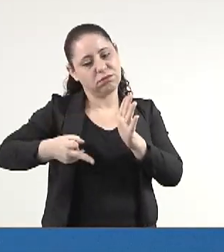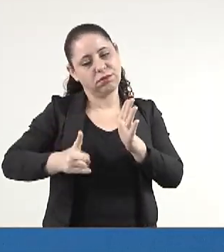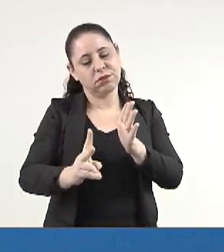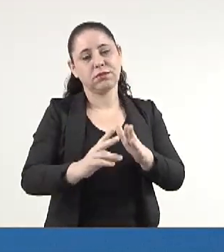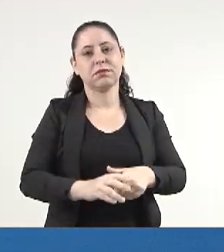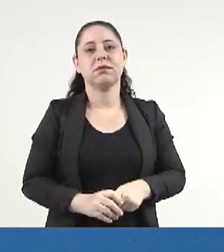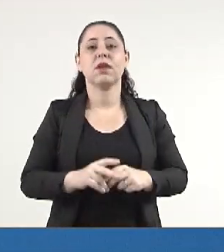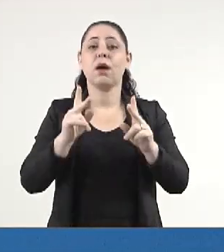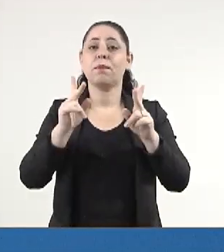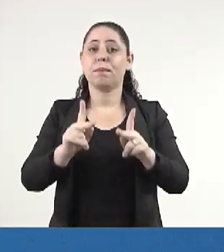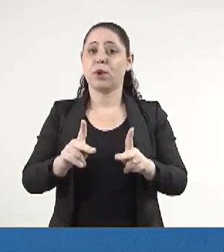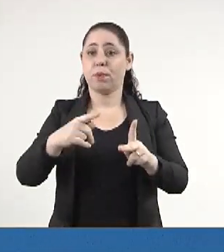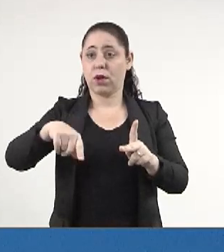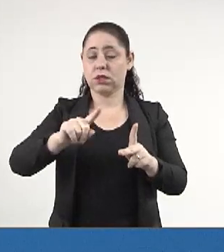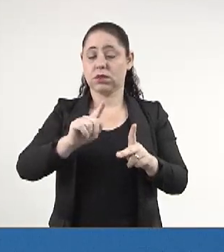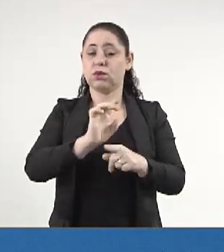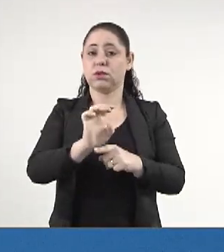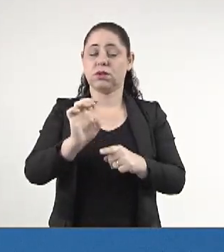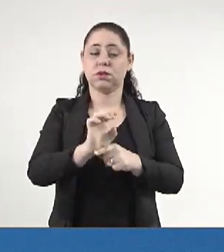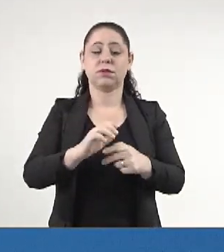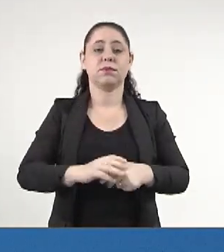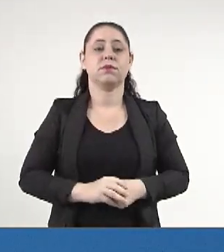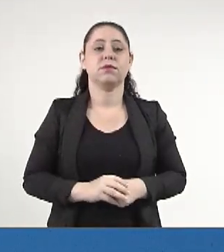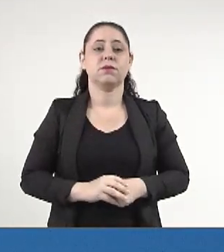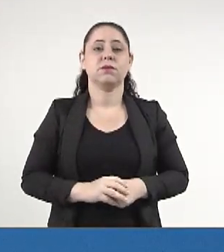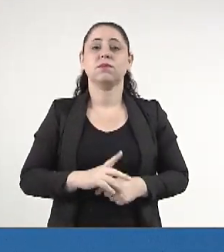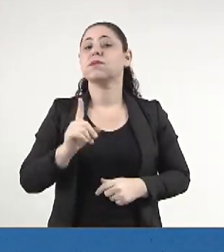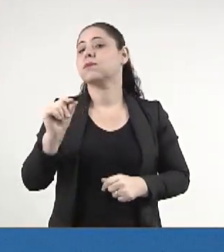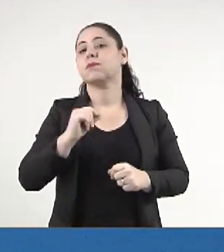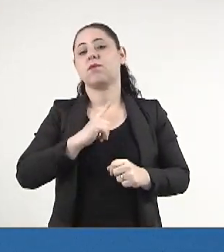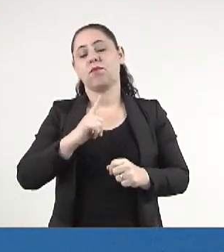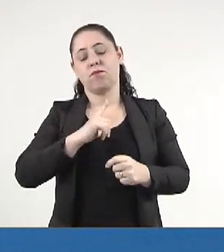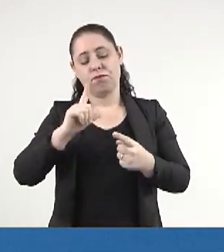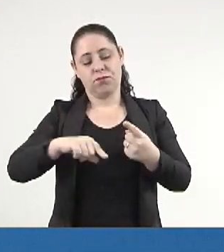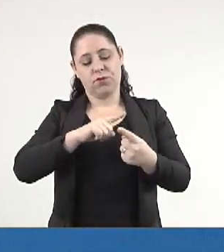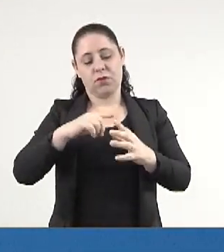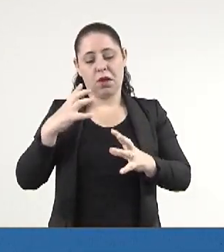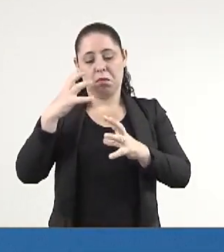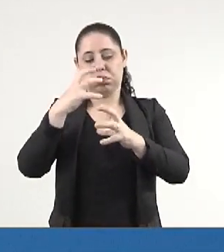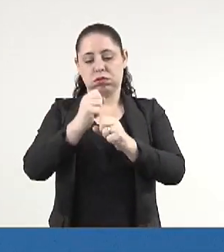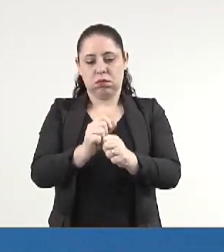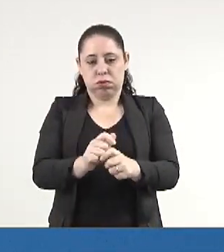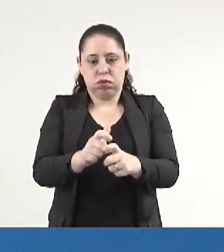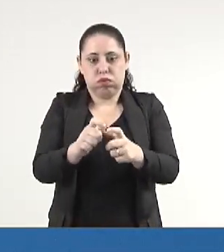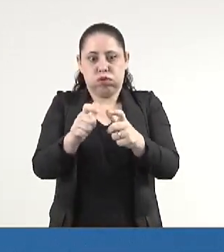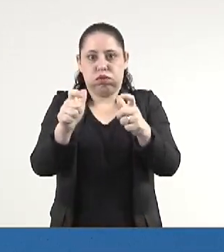a população sul-mato-grossense, como o aumento expressivo da arrecadação,